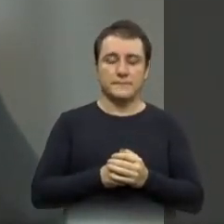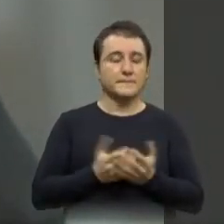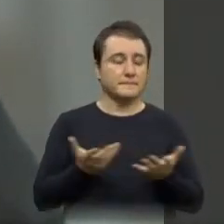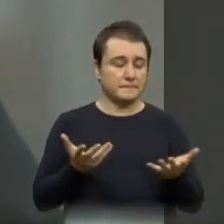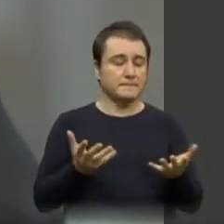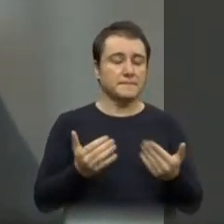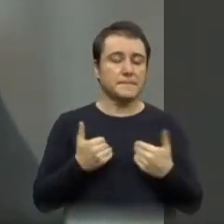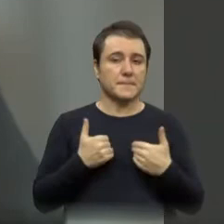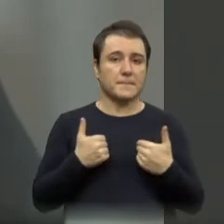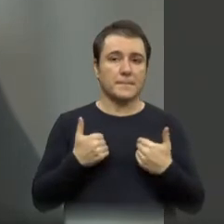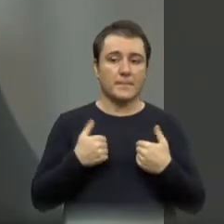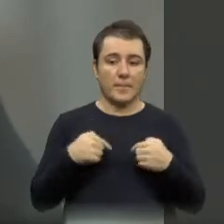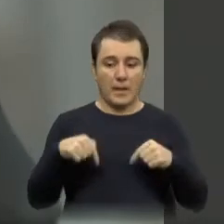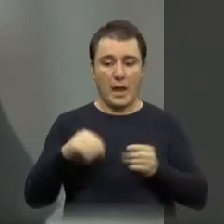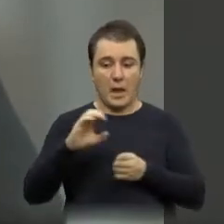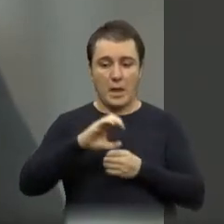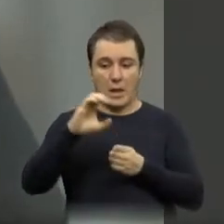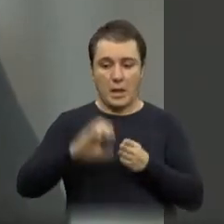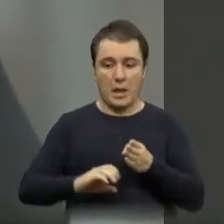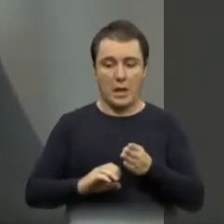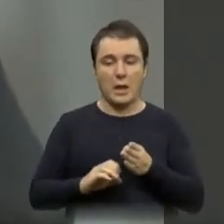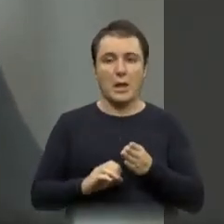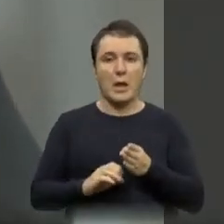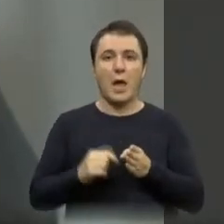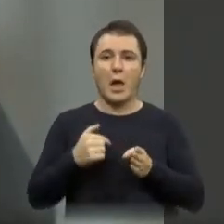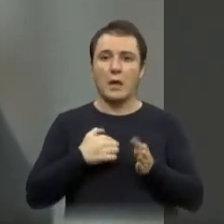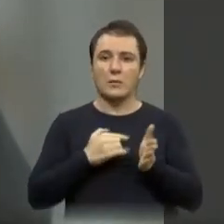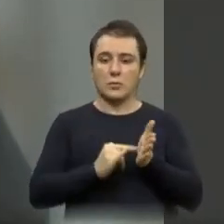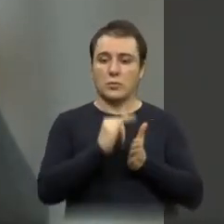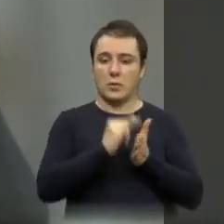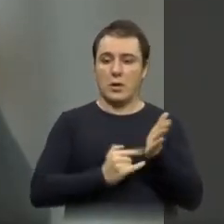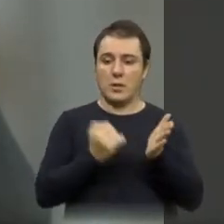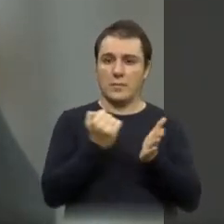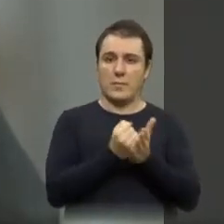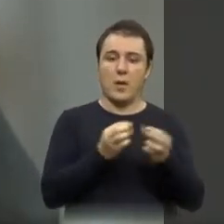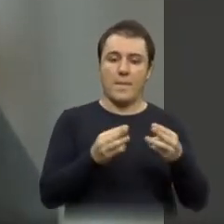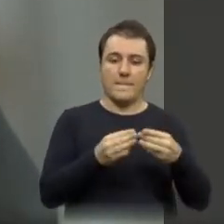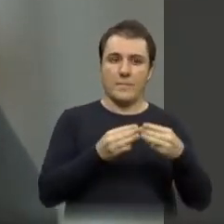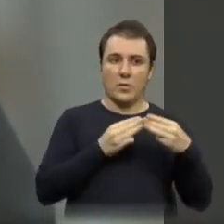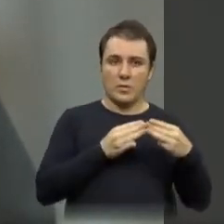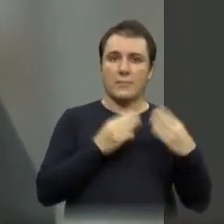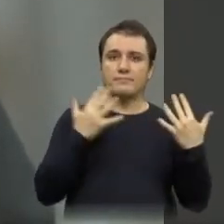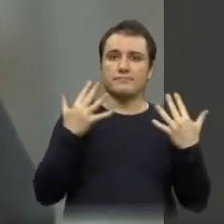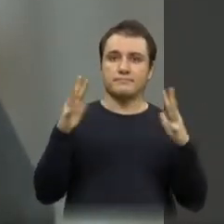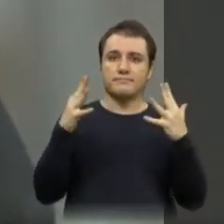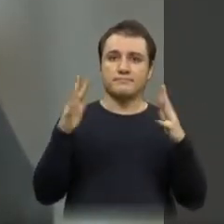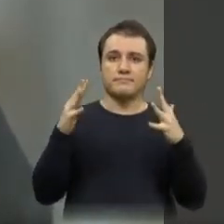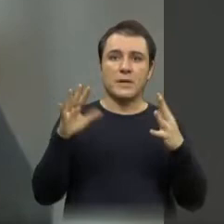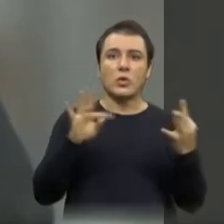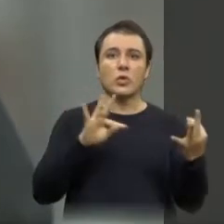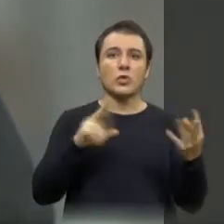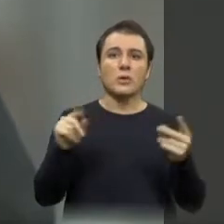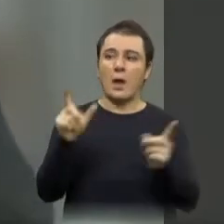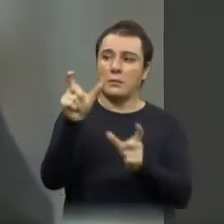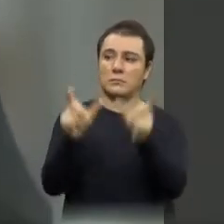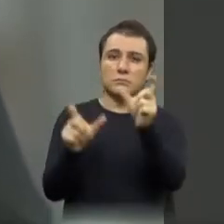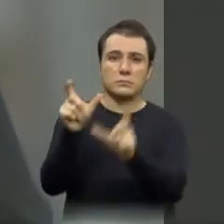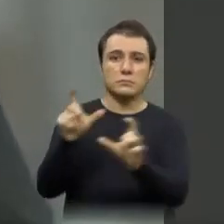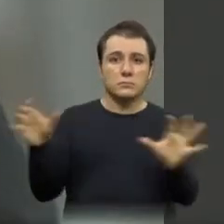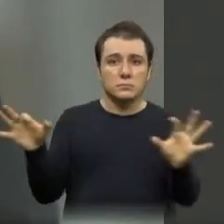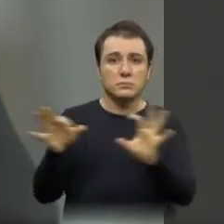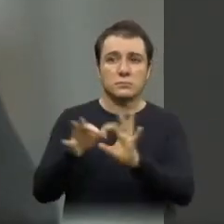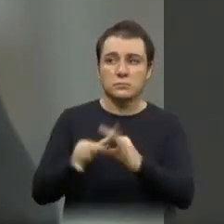Então, eu, através dessa casa, protocolei uma moção de congratulações a todos envolvidos